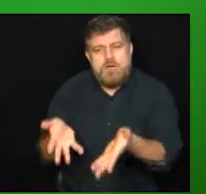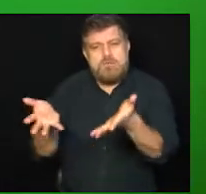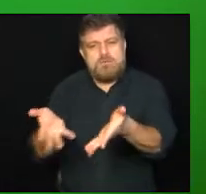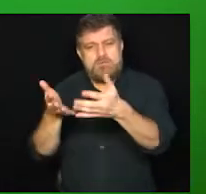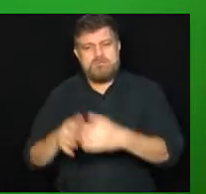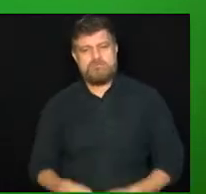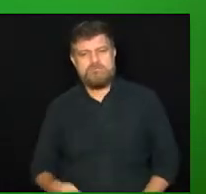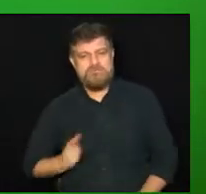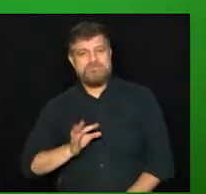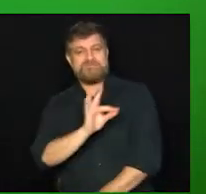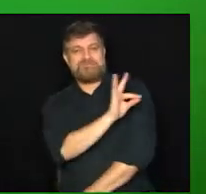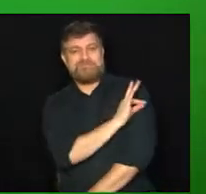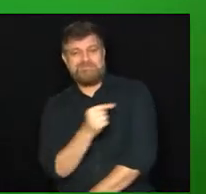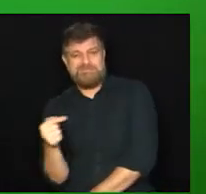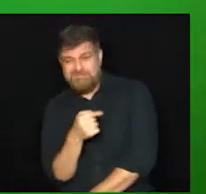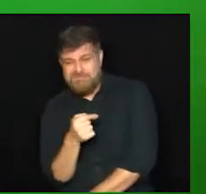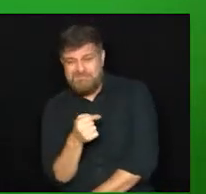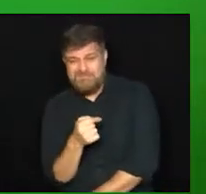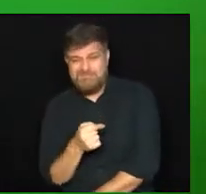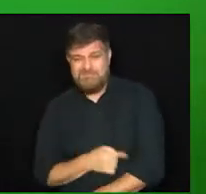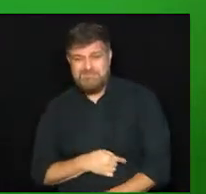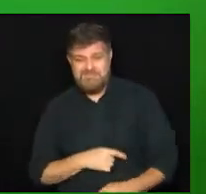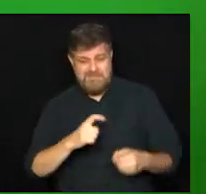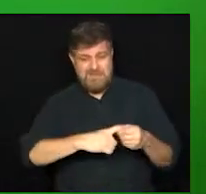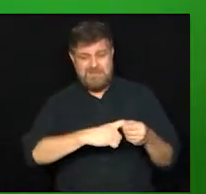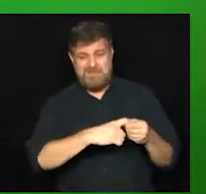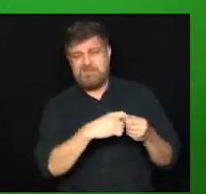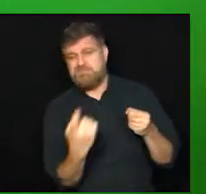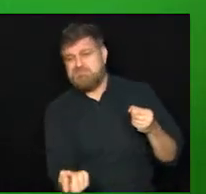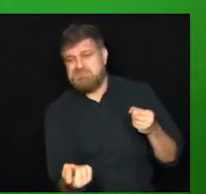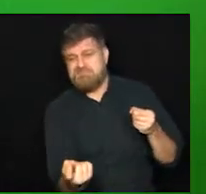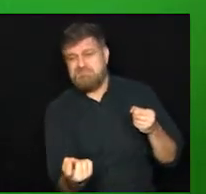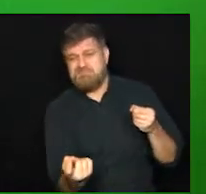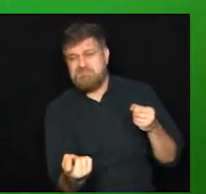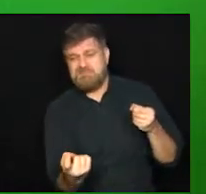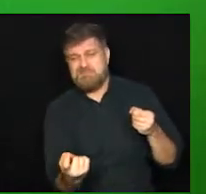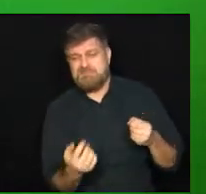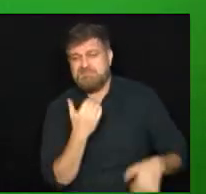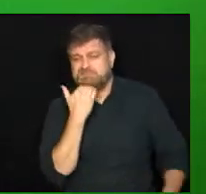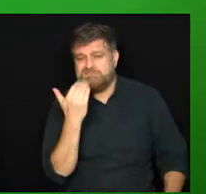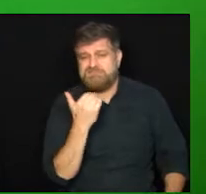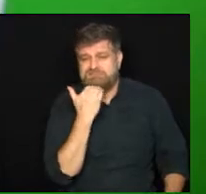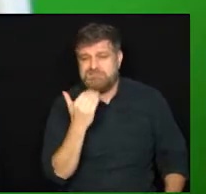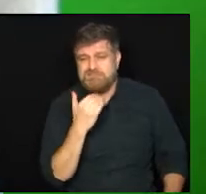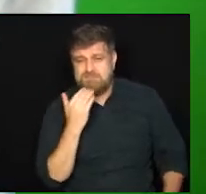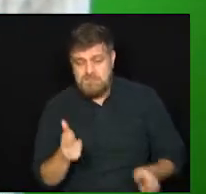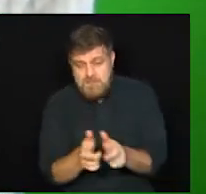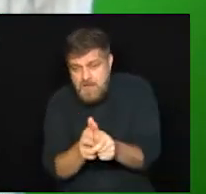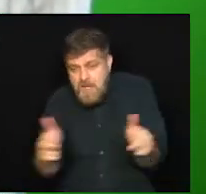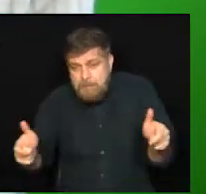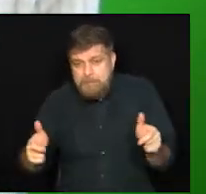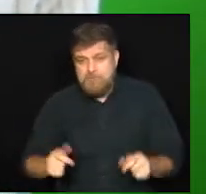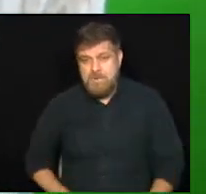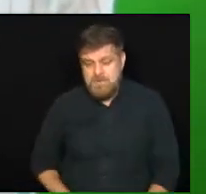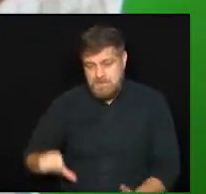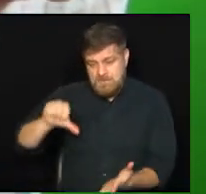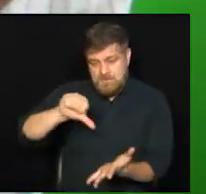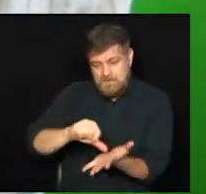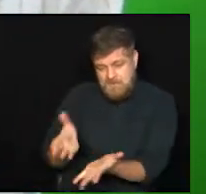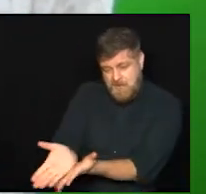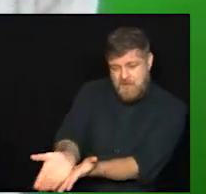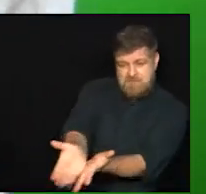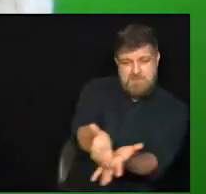Mas o município não tem sido parceiro de eventos aqui também. A maioria dos eventos captados